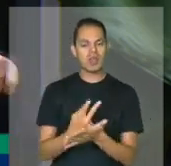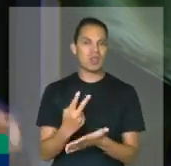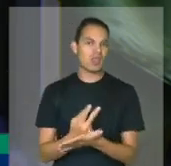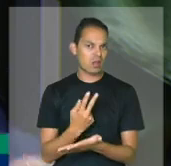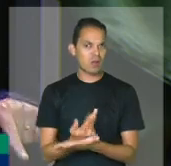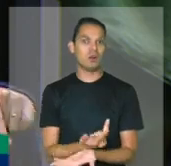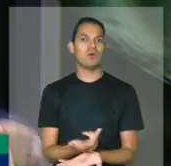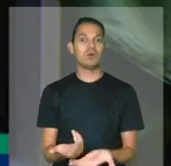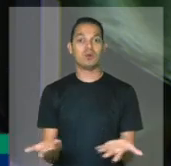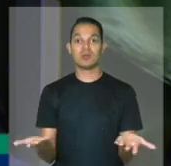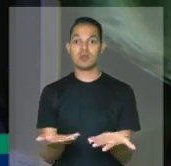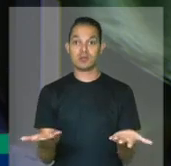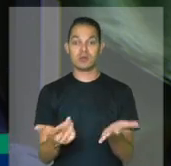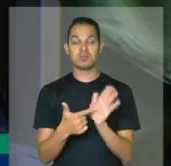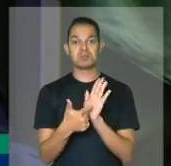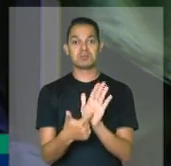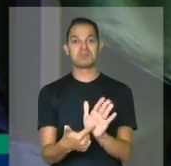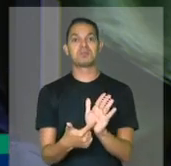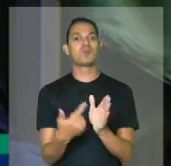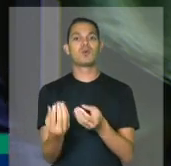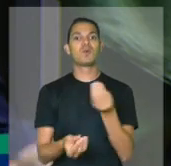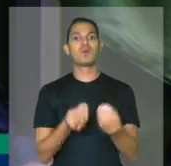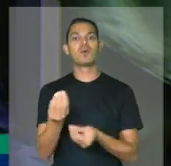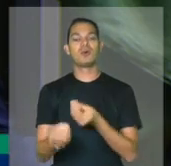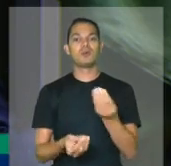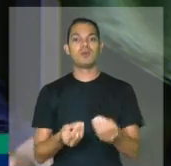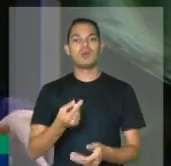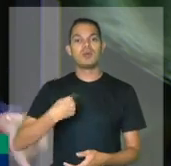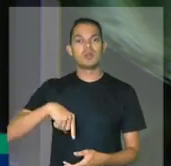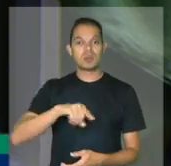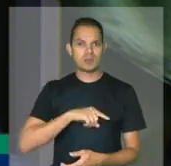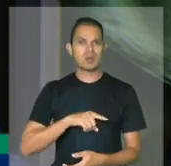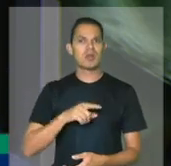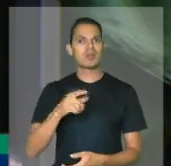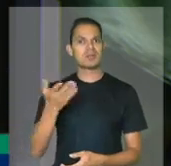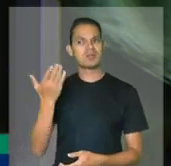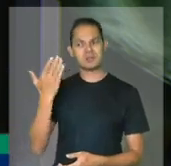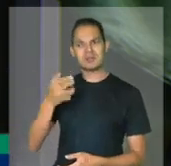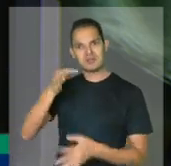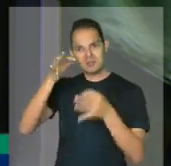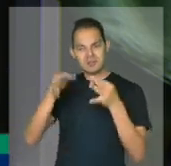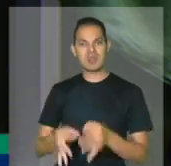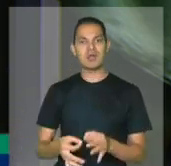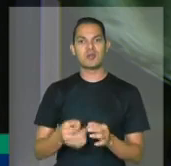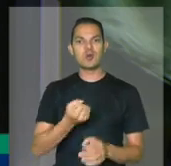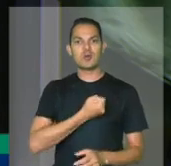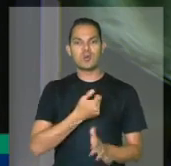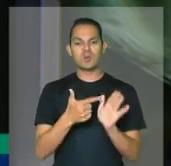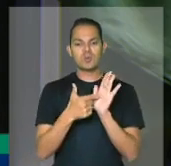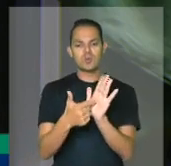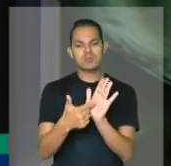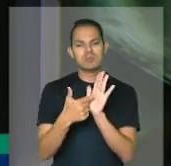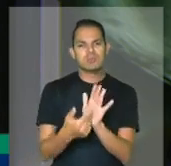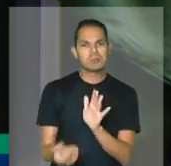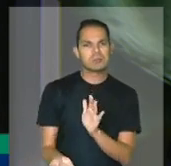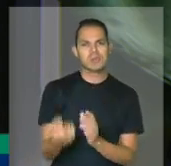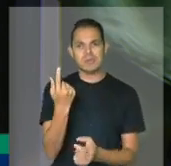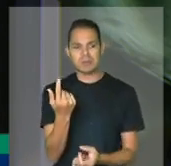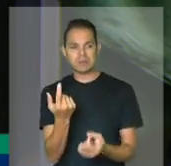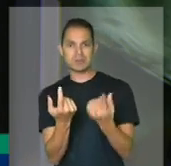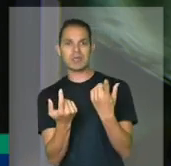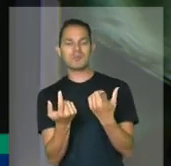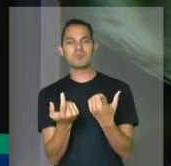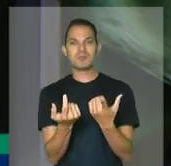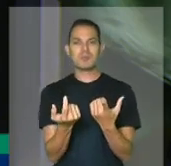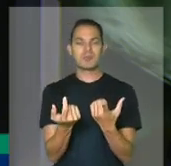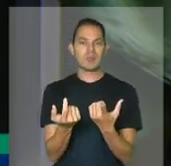equívocos que hoje se demonstram que nós tínhamos razão, mostrando os números absurdos e a